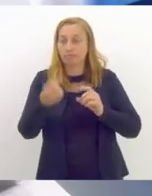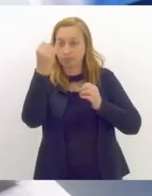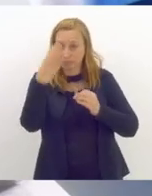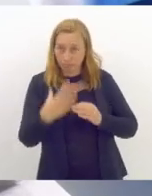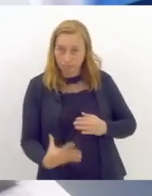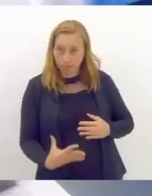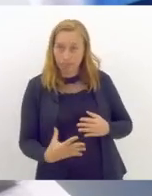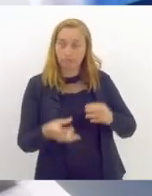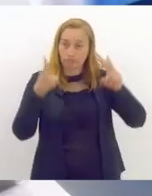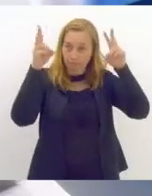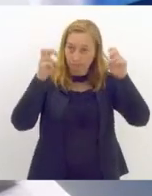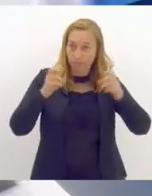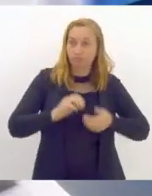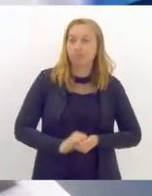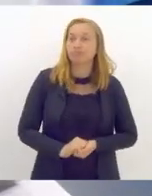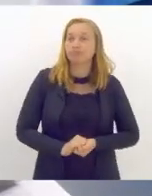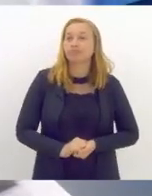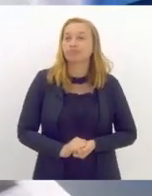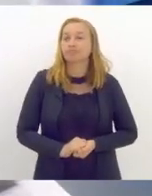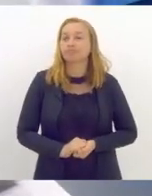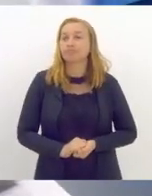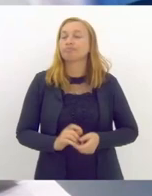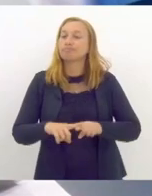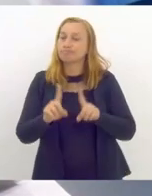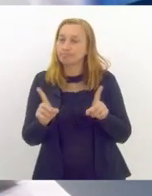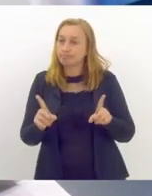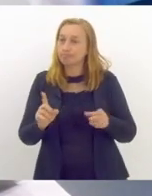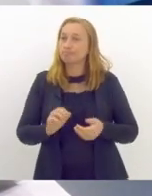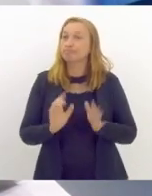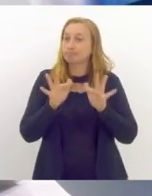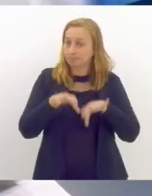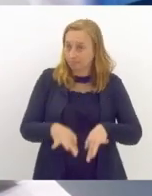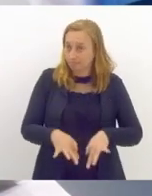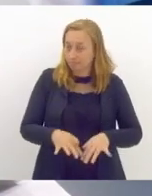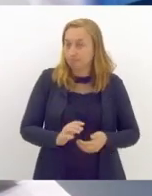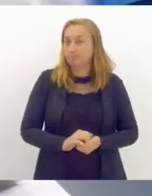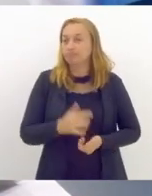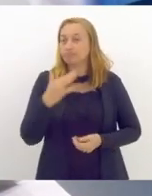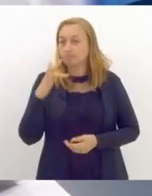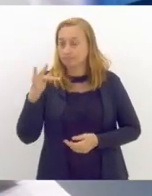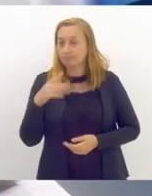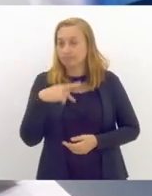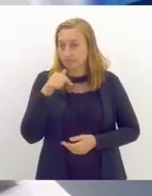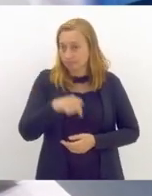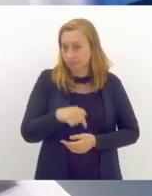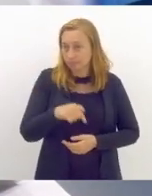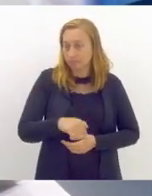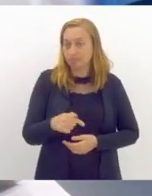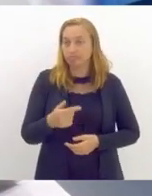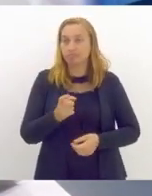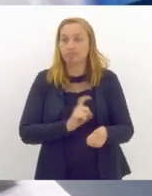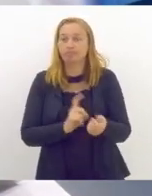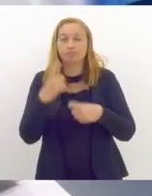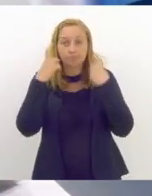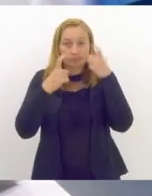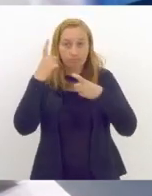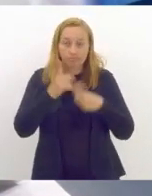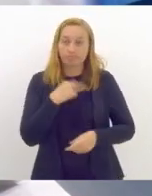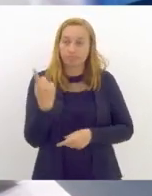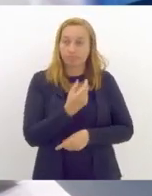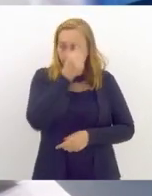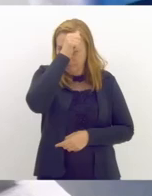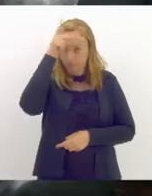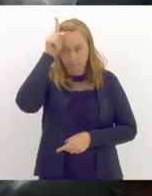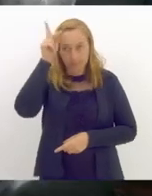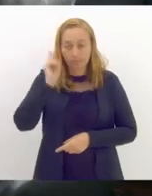a vossa excelência esse tema mas só para encerrar e ser bem Breve Aqui o desespero de nós prefeitos é